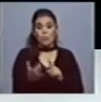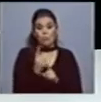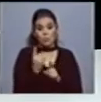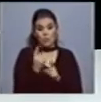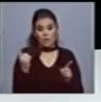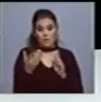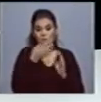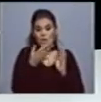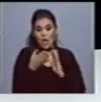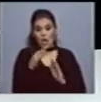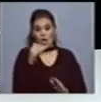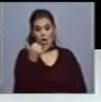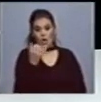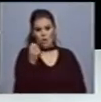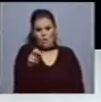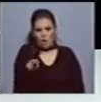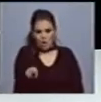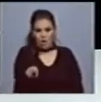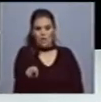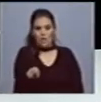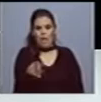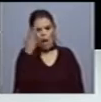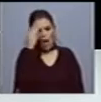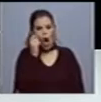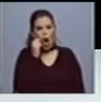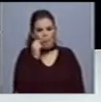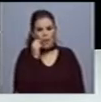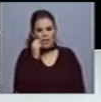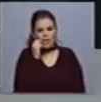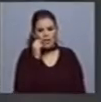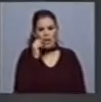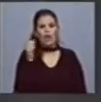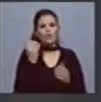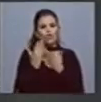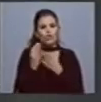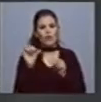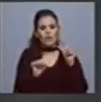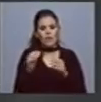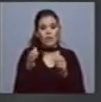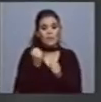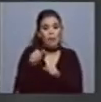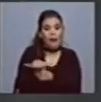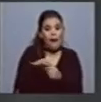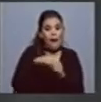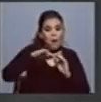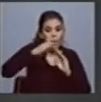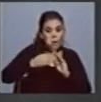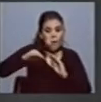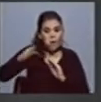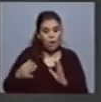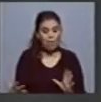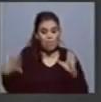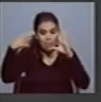senhor chamado Johannes van den Brand, que é um astrofísico holandês que trabalhou precisamente na área das ondas gravitacionais, que está